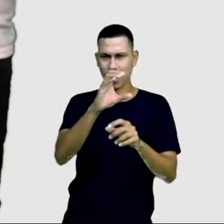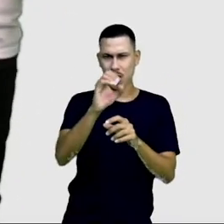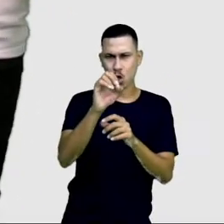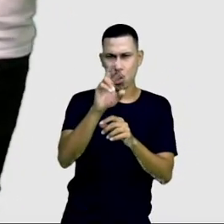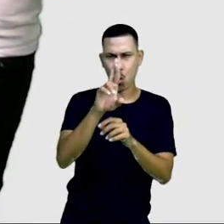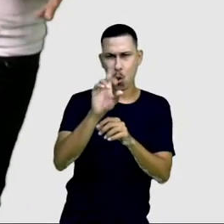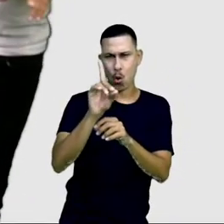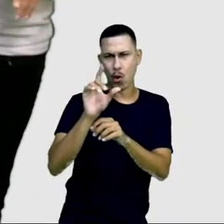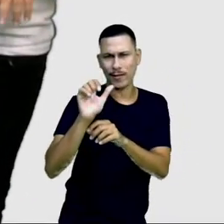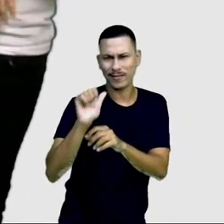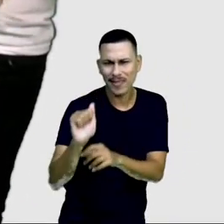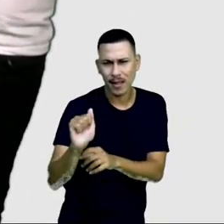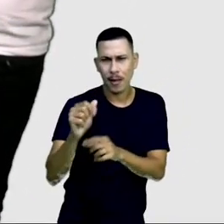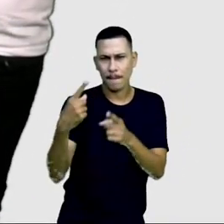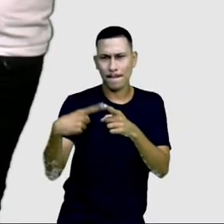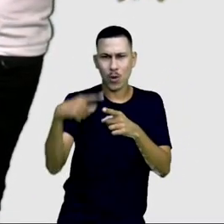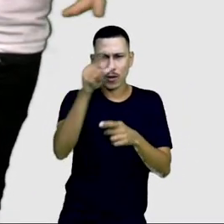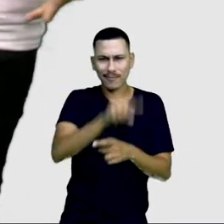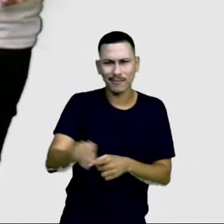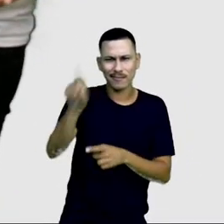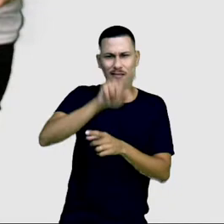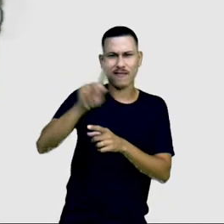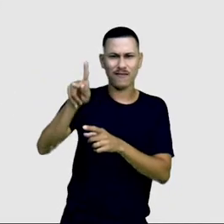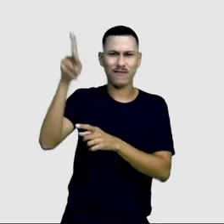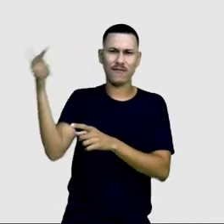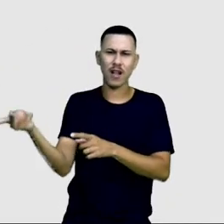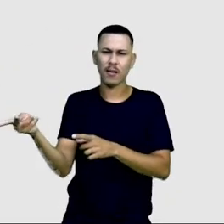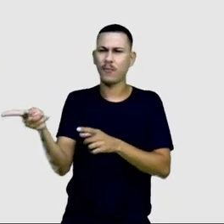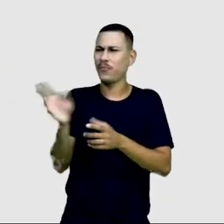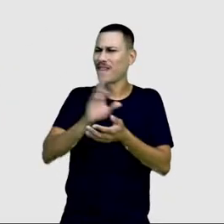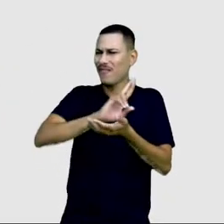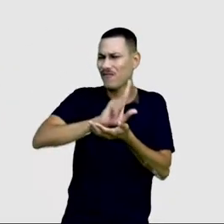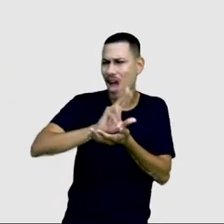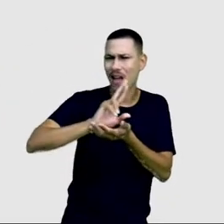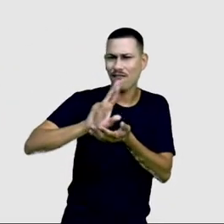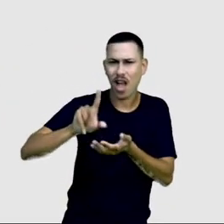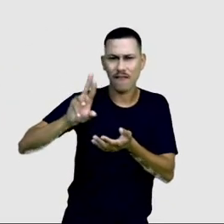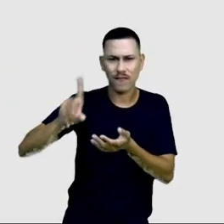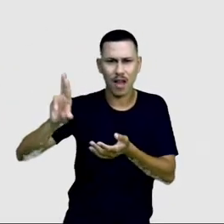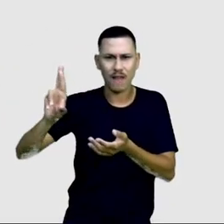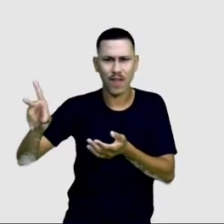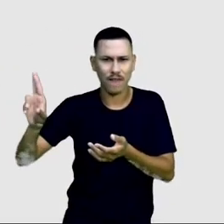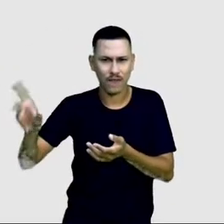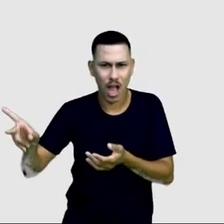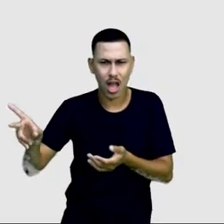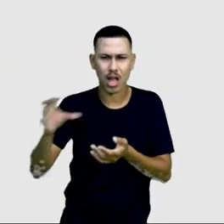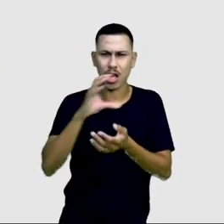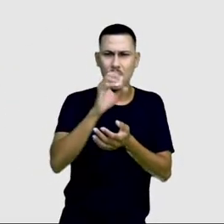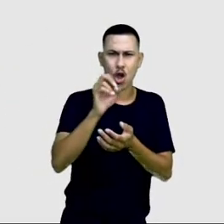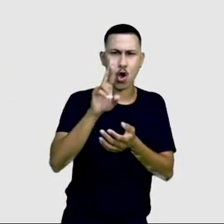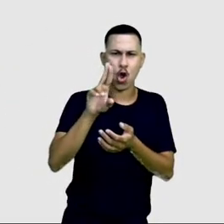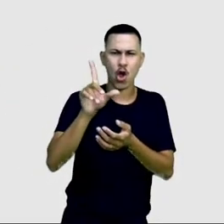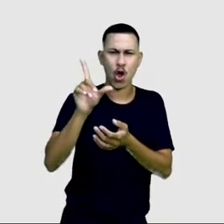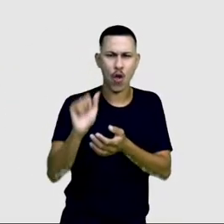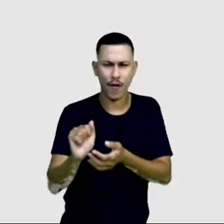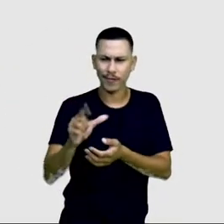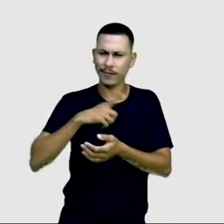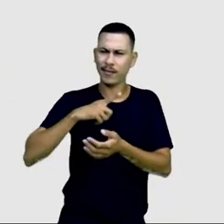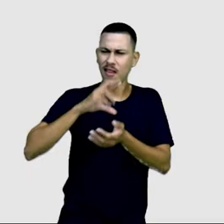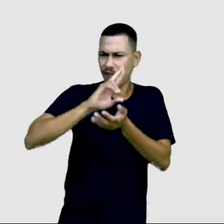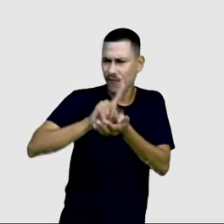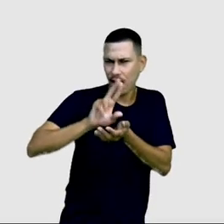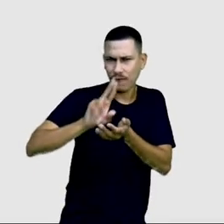gente tem numa circunferência inúmeras cordas, tá certo? Percebam que eu desenho aqui embaixo, desenho aqui em